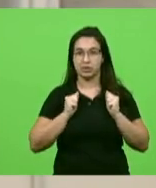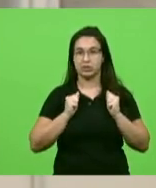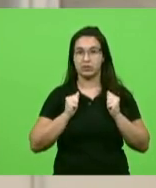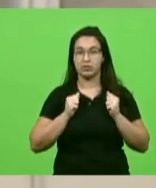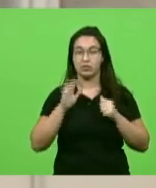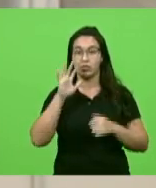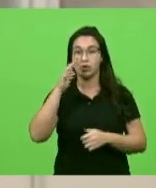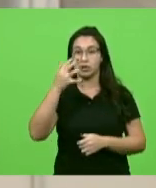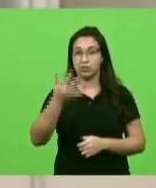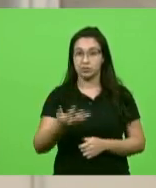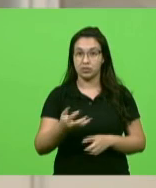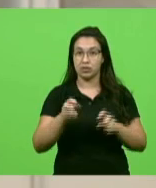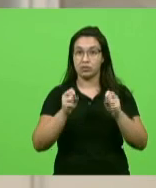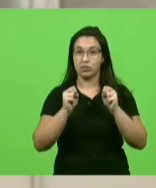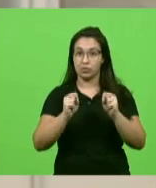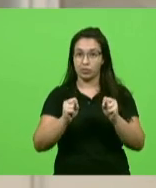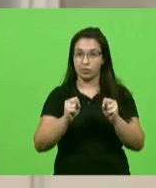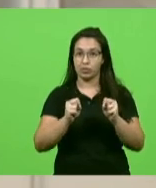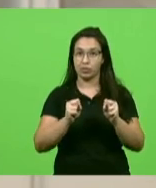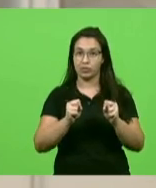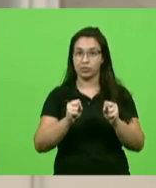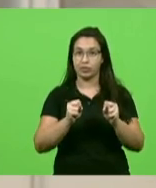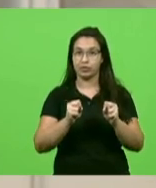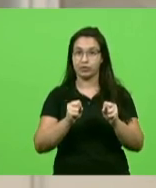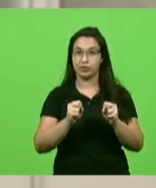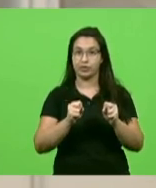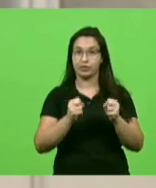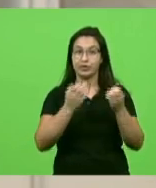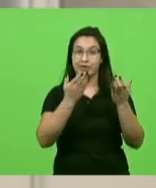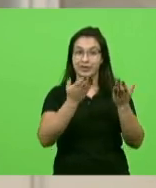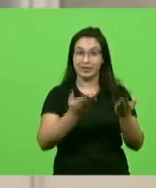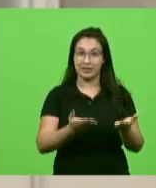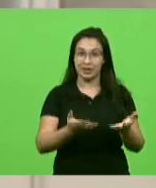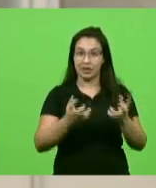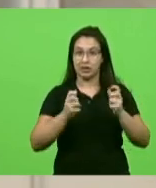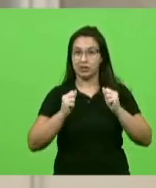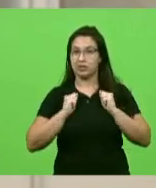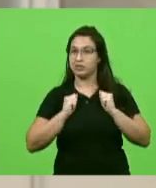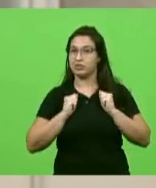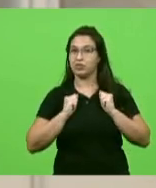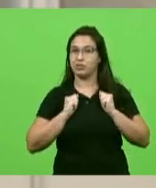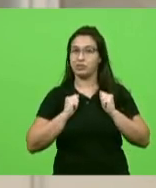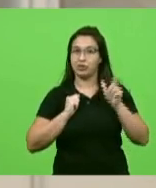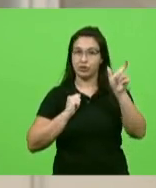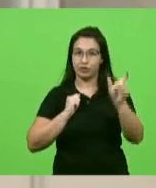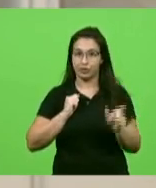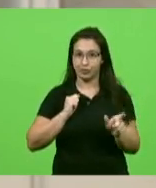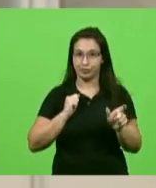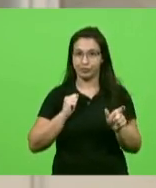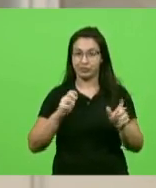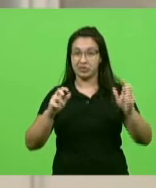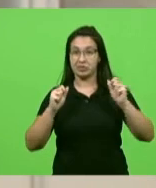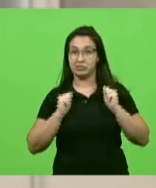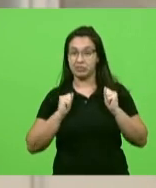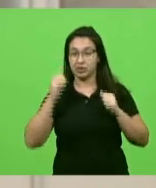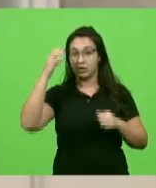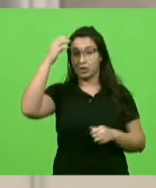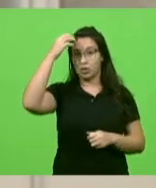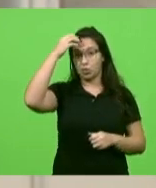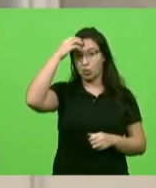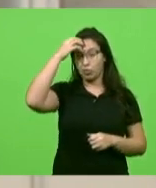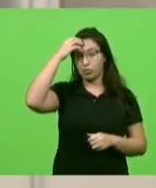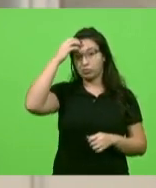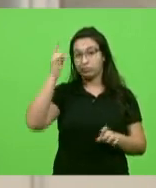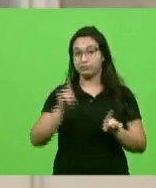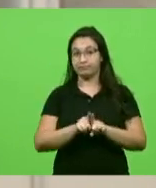o resultado pode ser atribuído ao omitente tanto por uma inércia do Rosa quanto